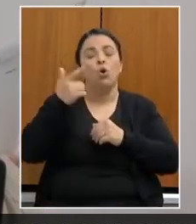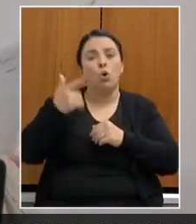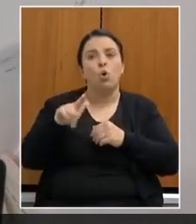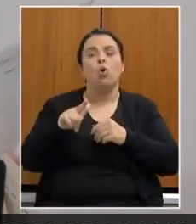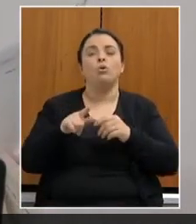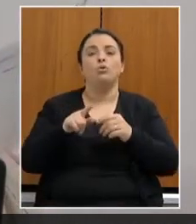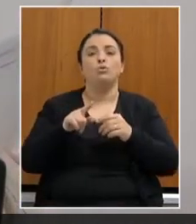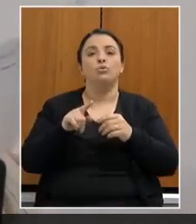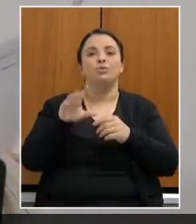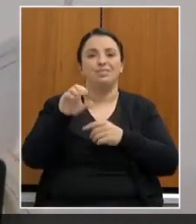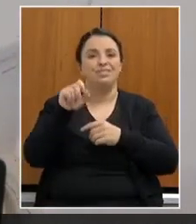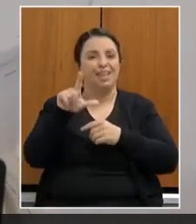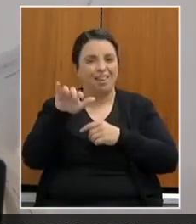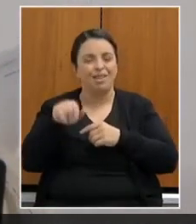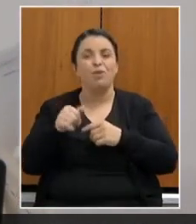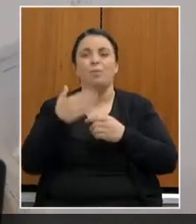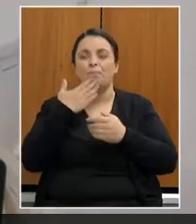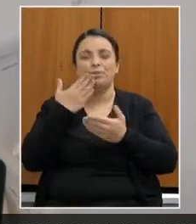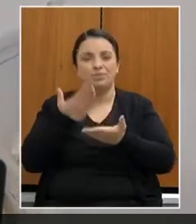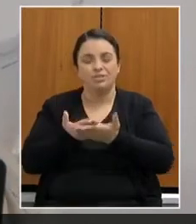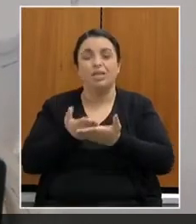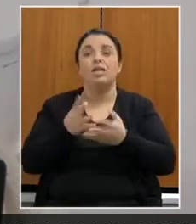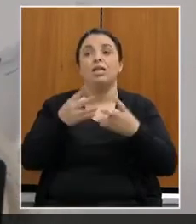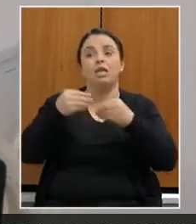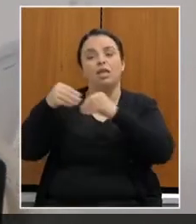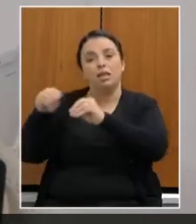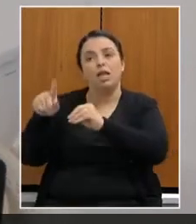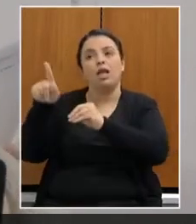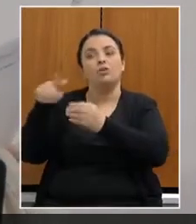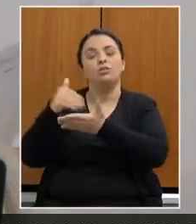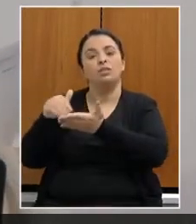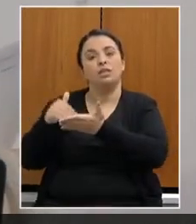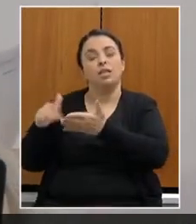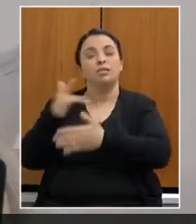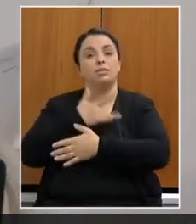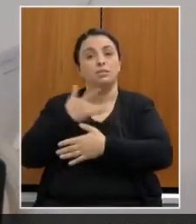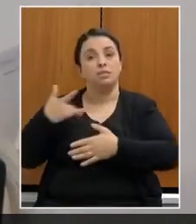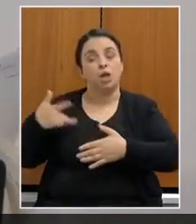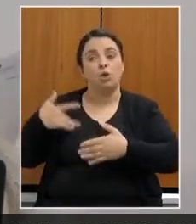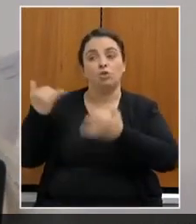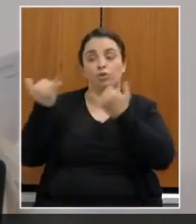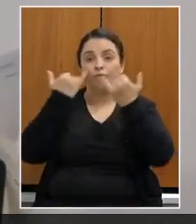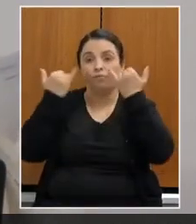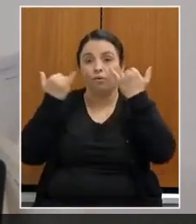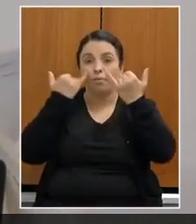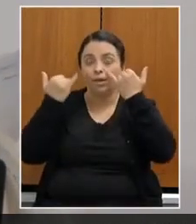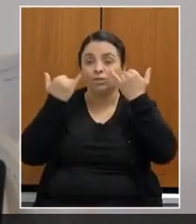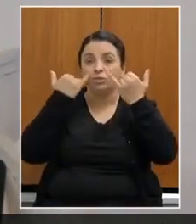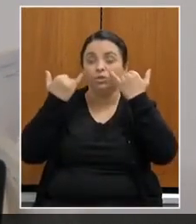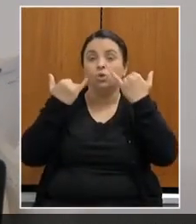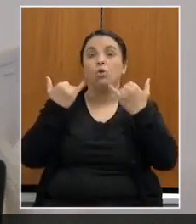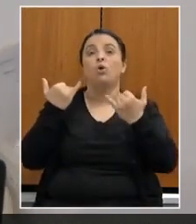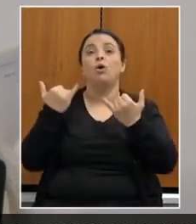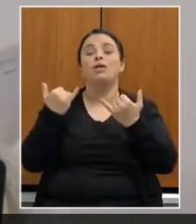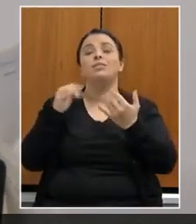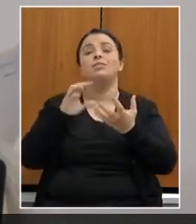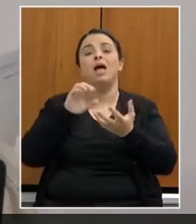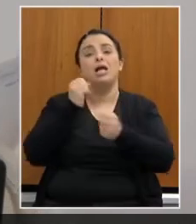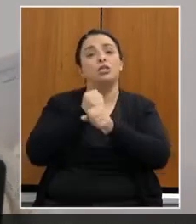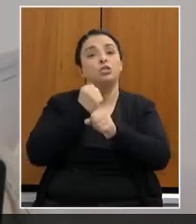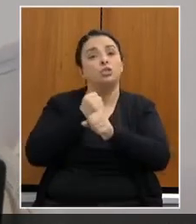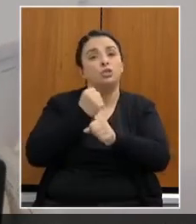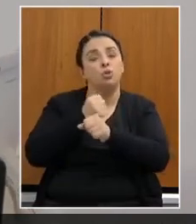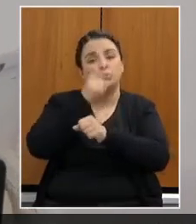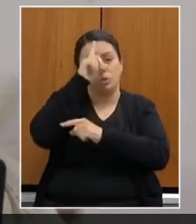pedido que seja encaminhado ao secretário de estado de saúde solicitando informações sobre as obras do hospital regional de tchau frotone